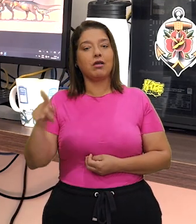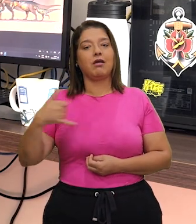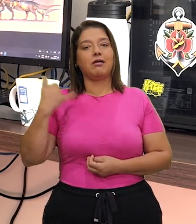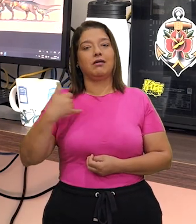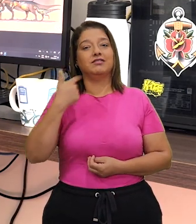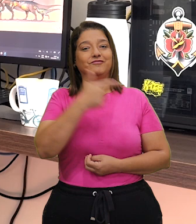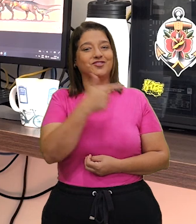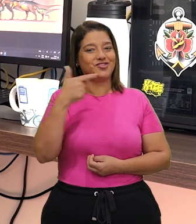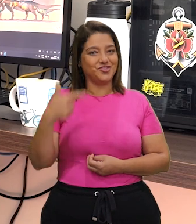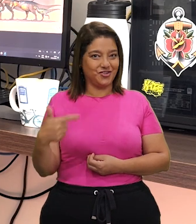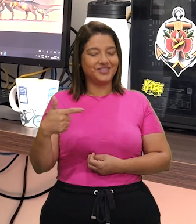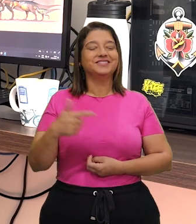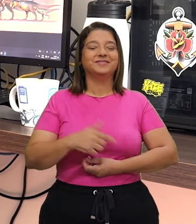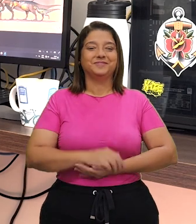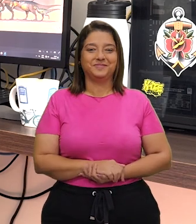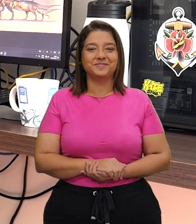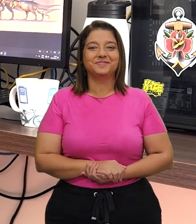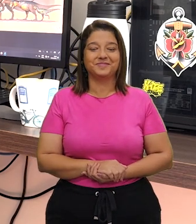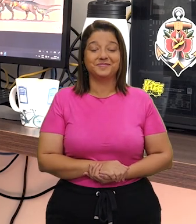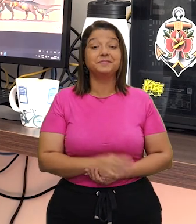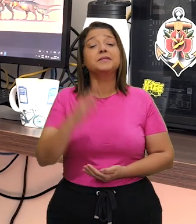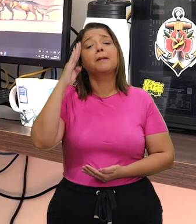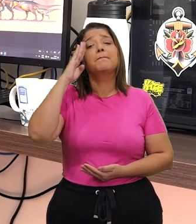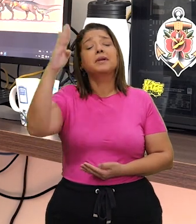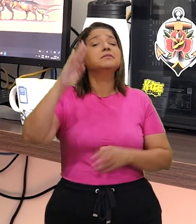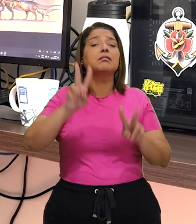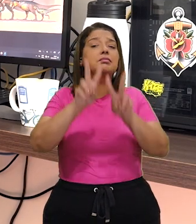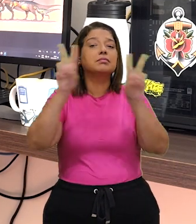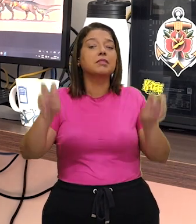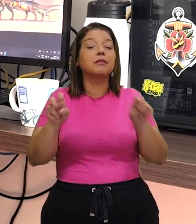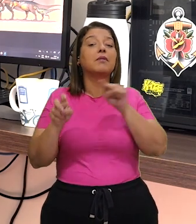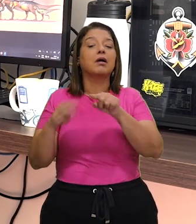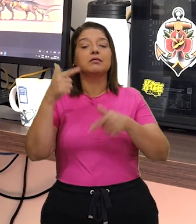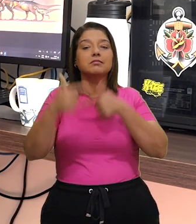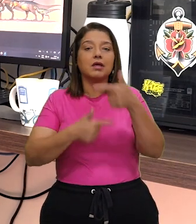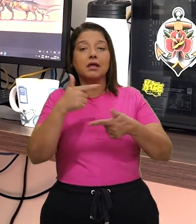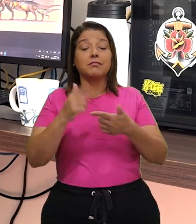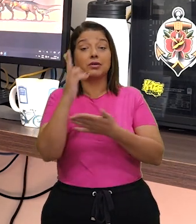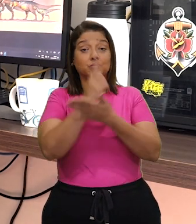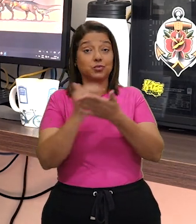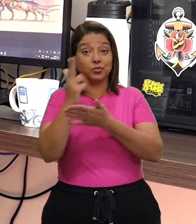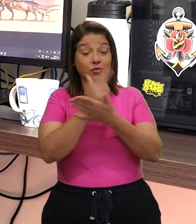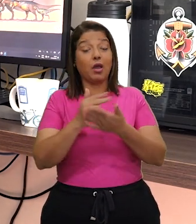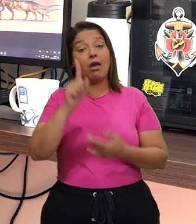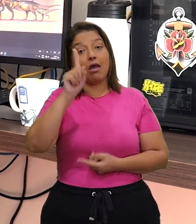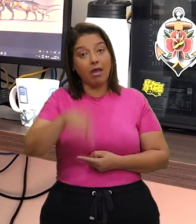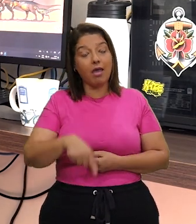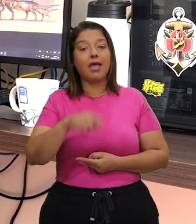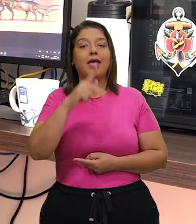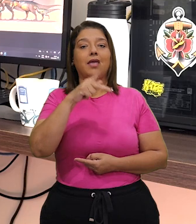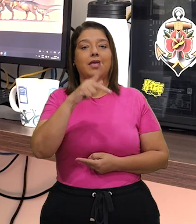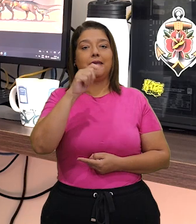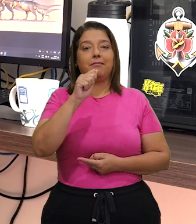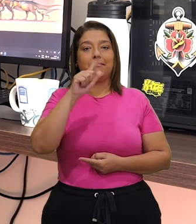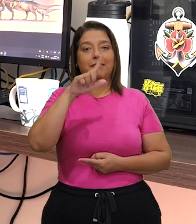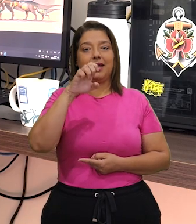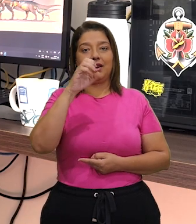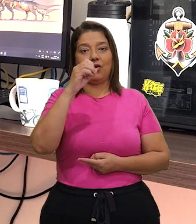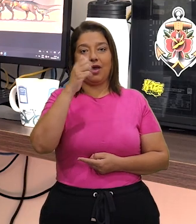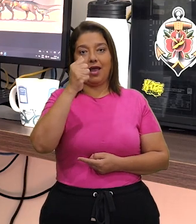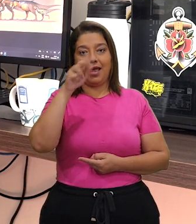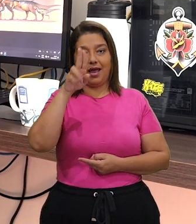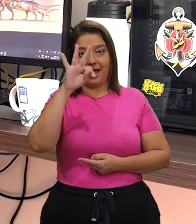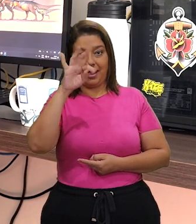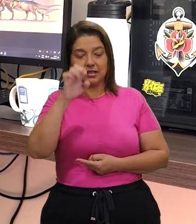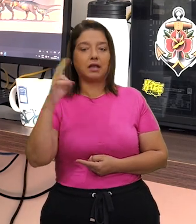e bem a minha principal temática que eu trabalho nas ilustrações é a paleoarte que seria